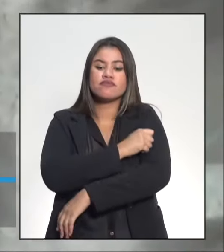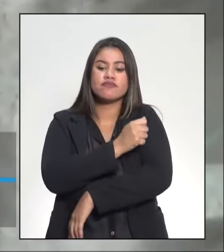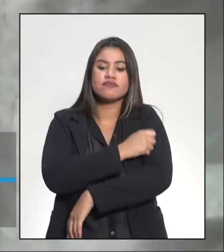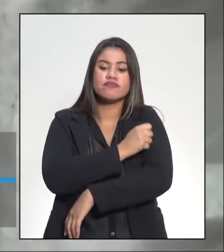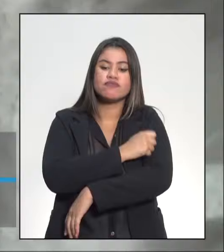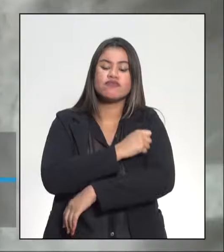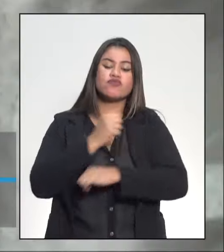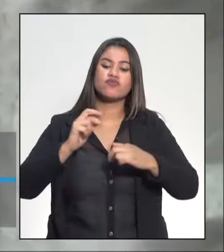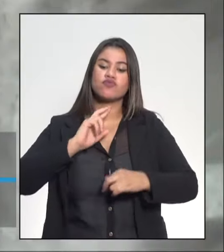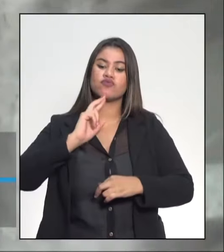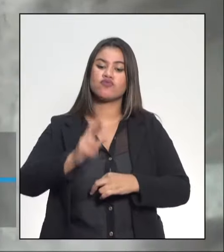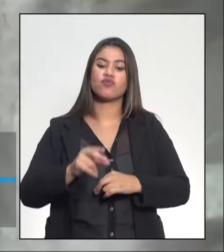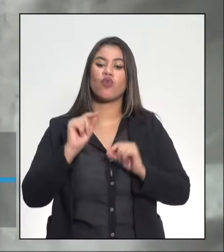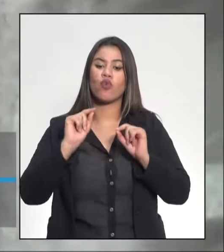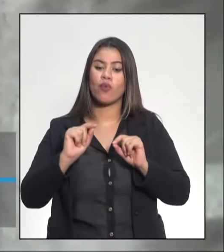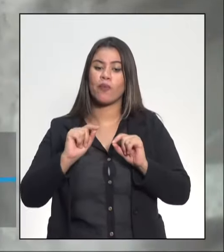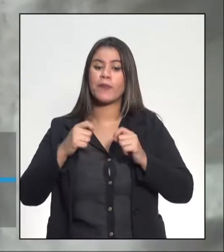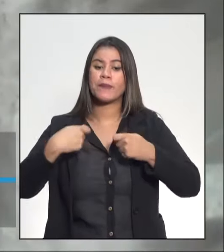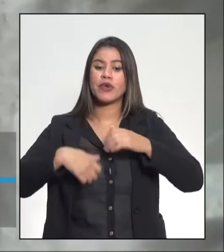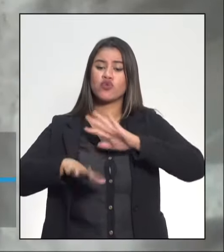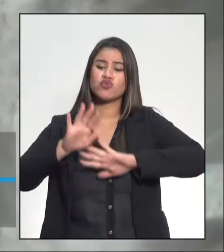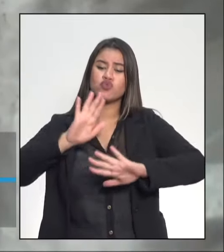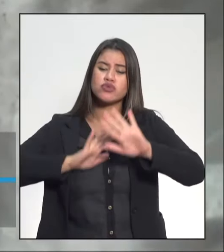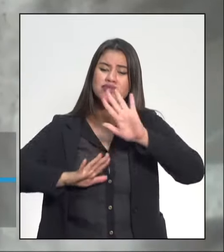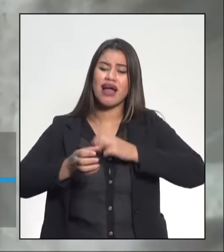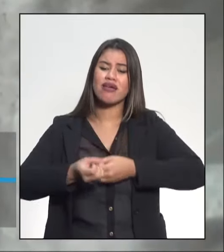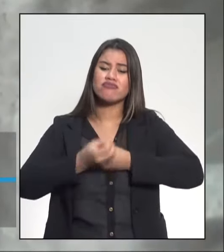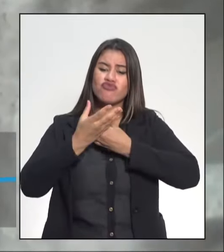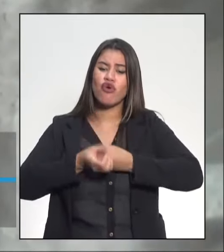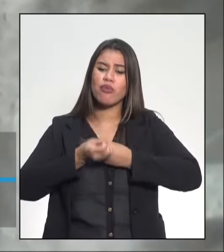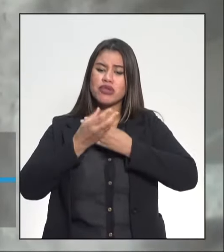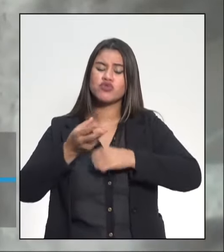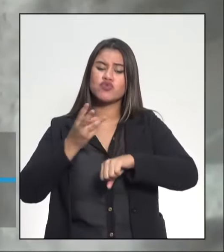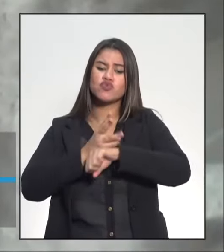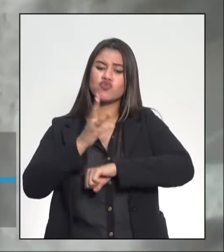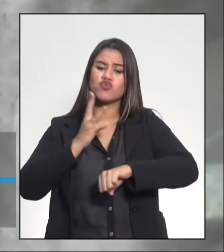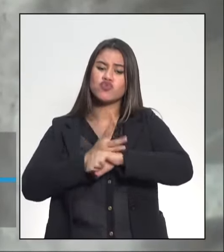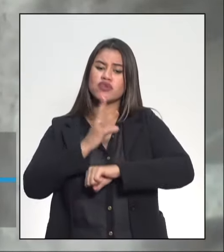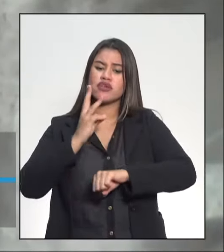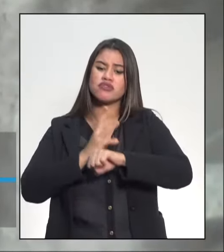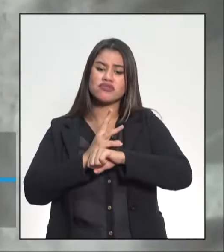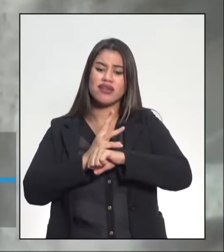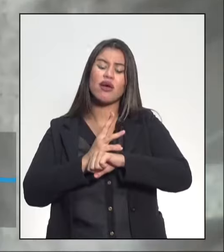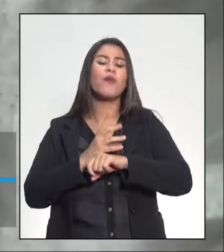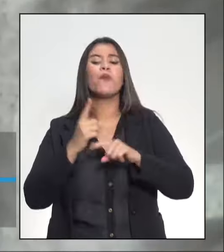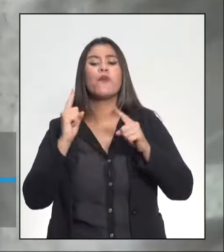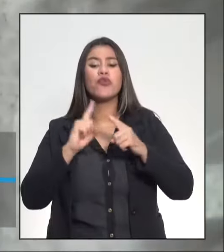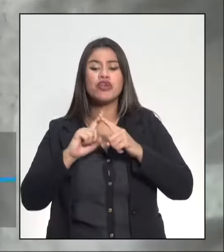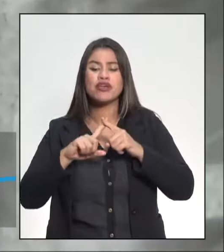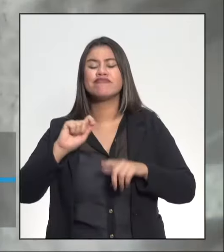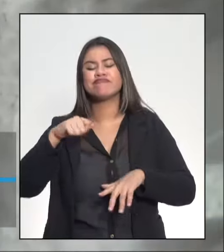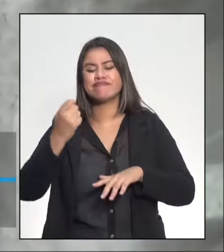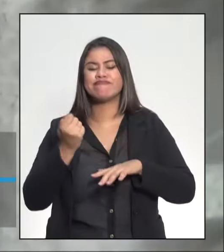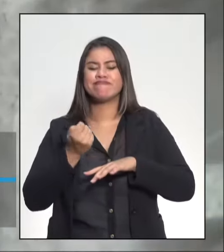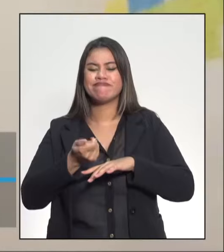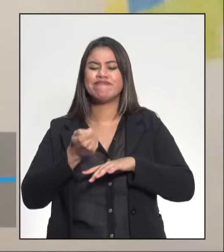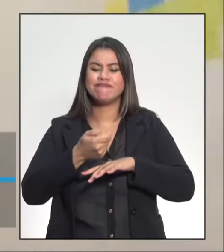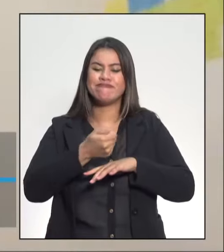que falou que a gente tem que tomar cuidado com essas informações no WhatsApp. por causa dos fake news. Olha isso.